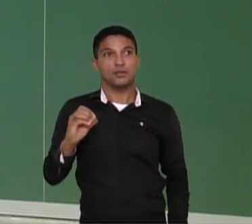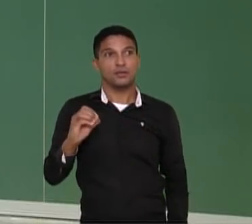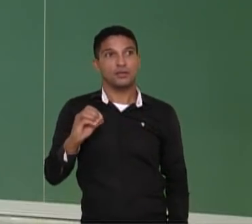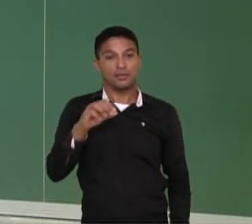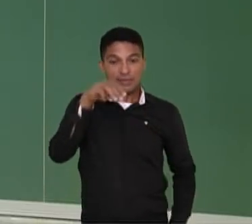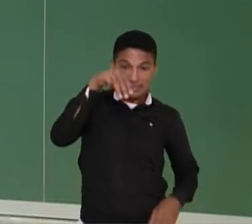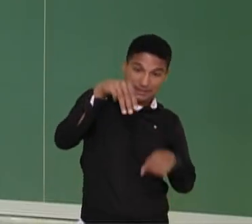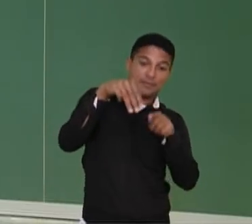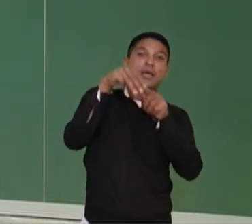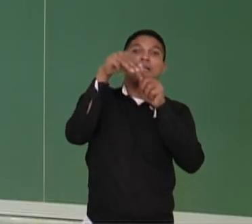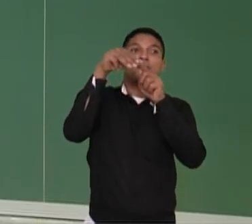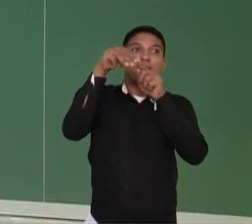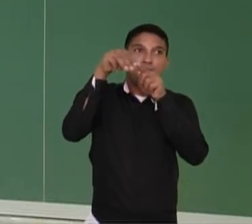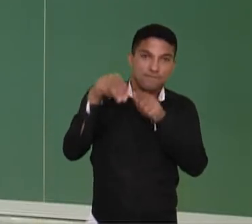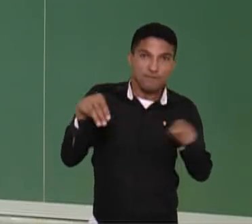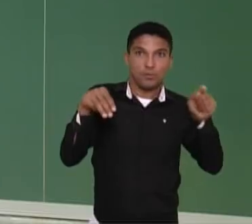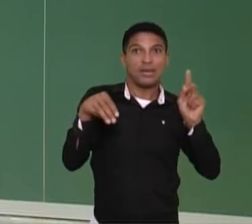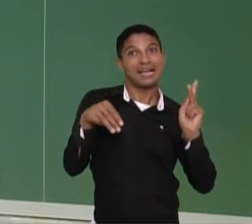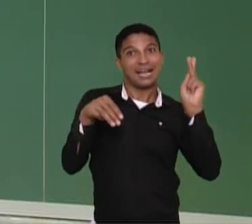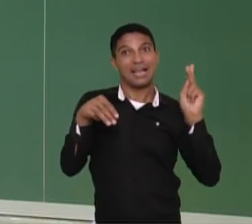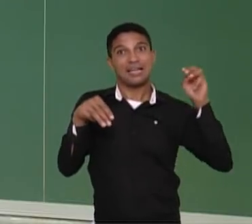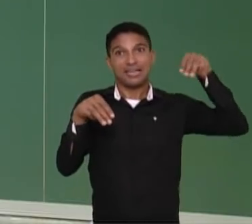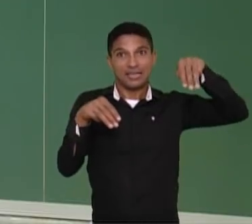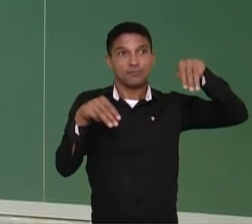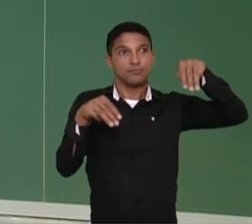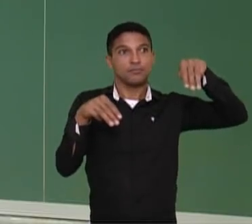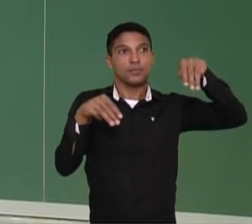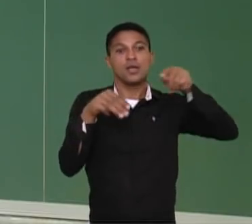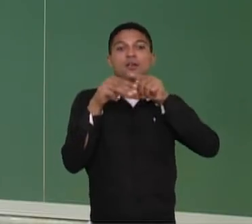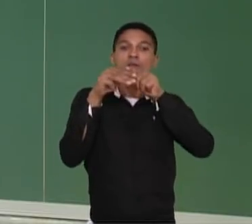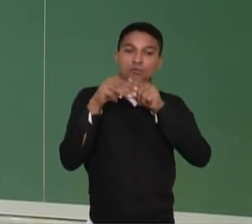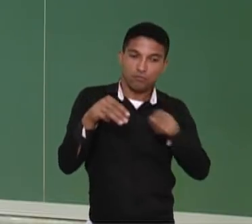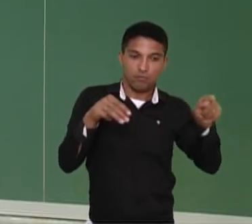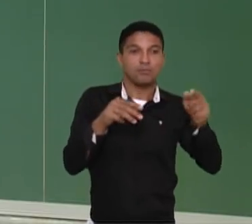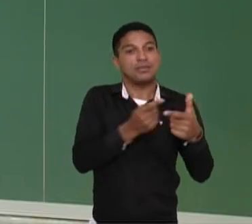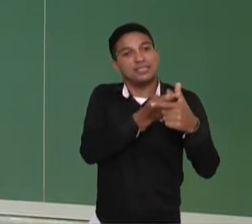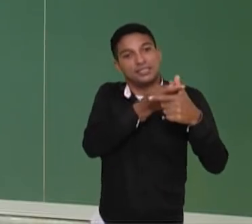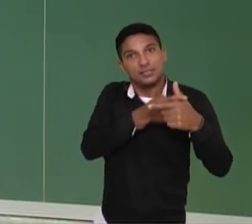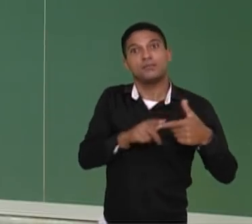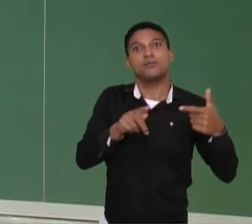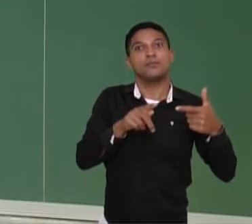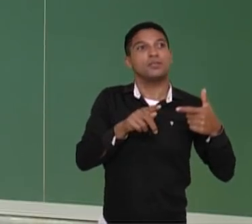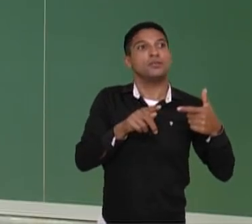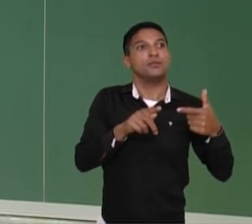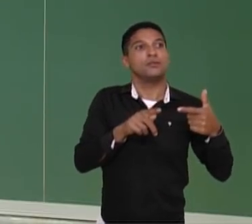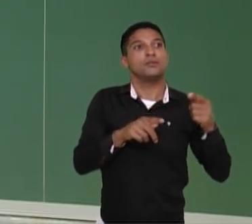E de metro para quilômetro, eu vou dividir por 1000.